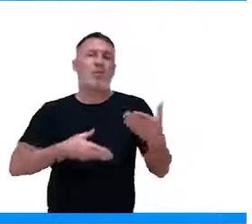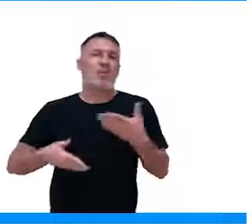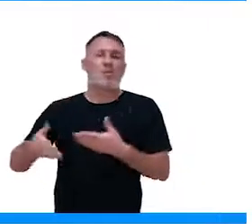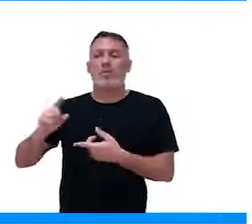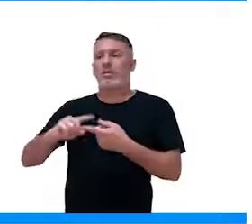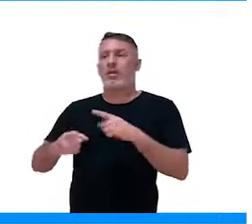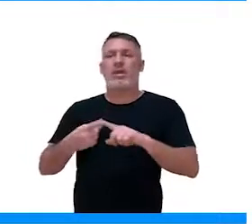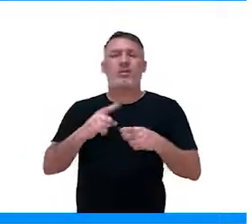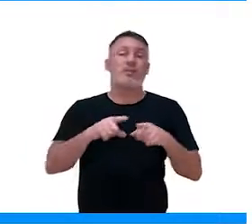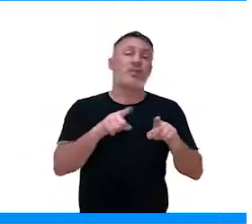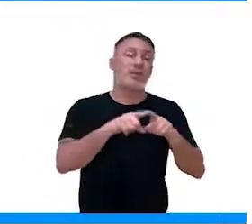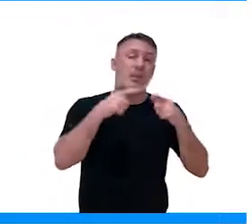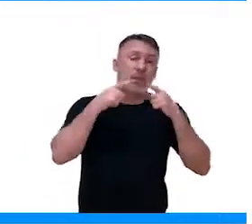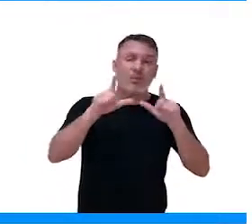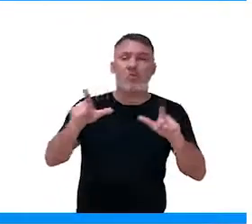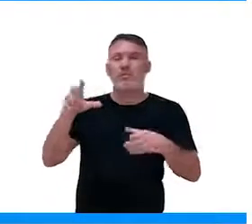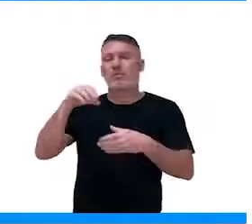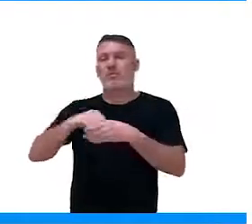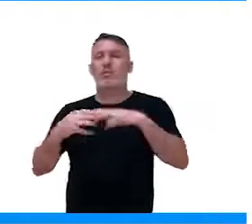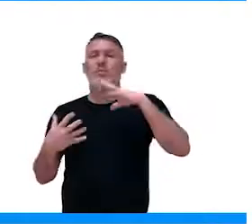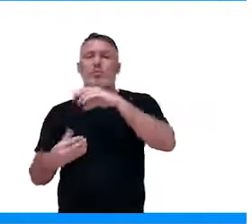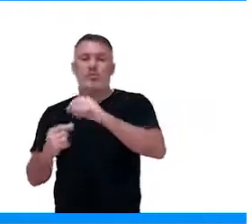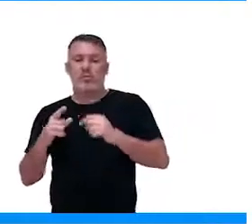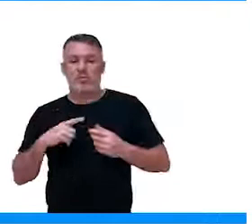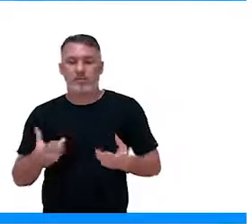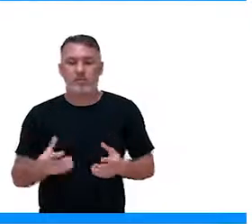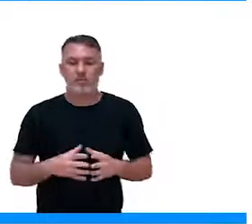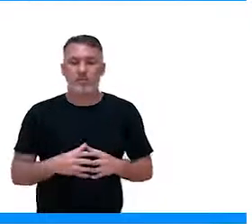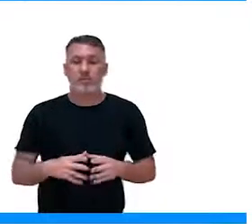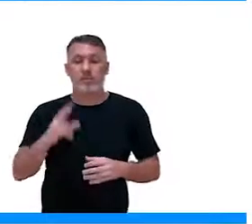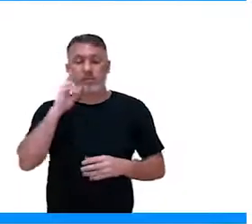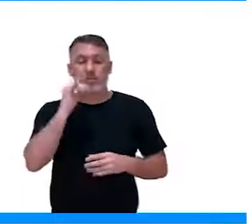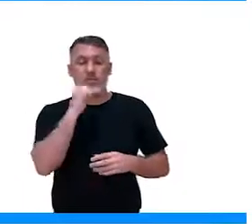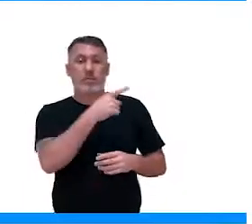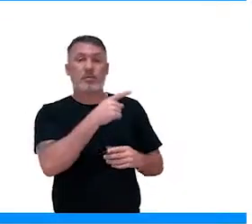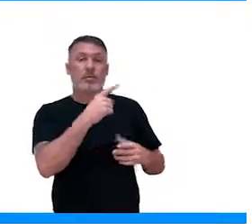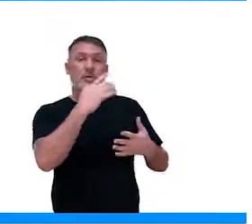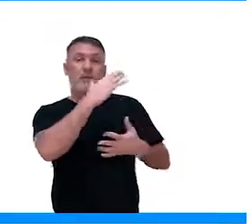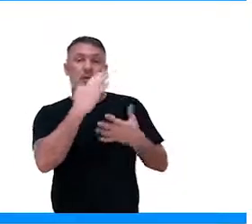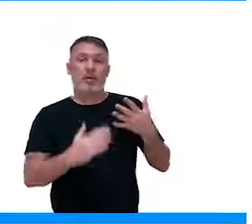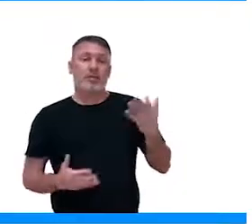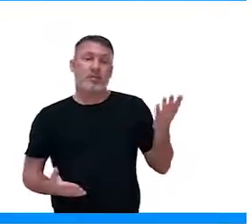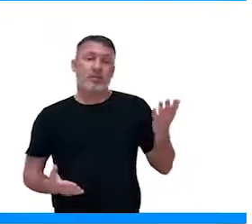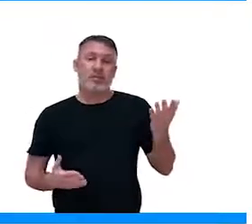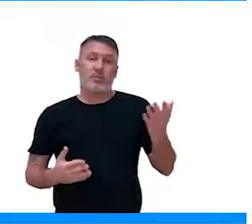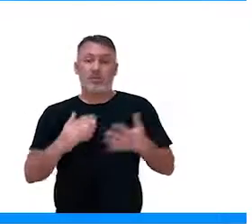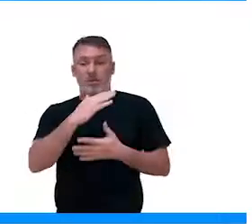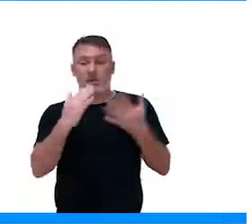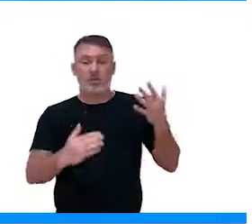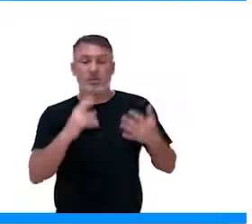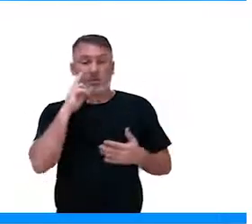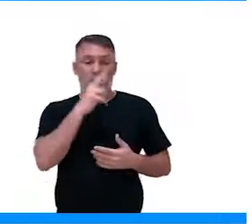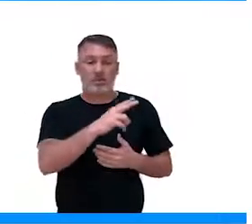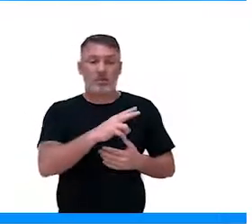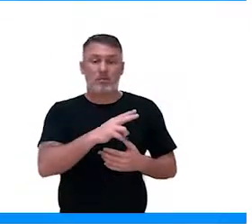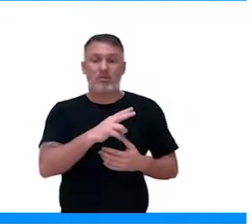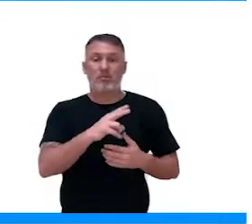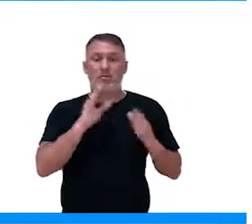gente tem as linguagens acompanhando o que o mundo traz de novo. Então a gente tem aqui a Libras, né? A língua de